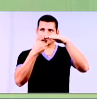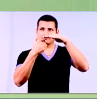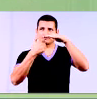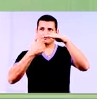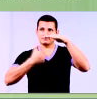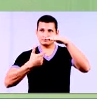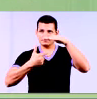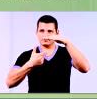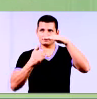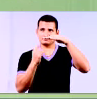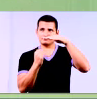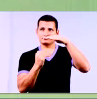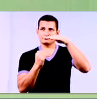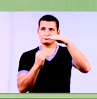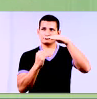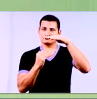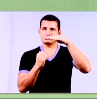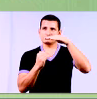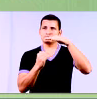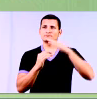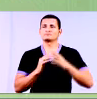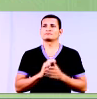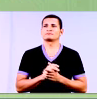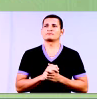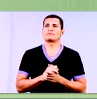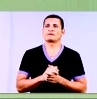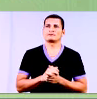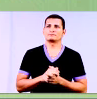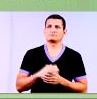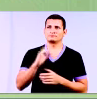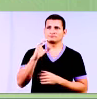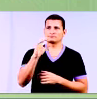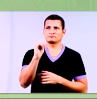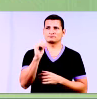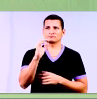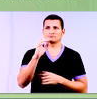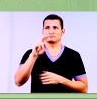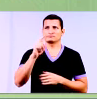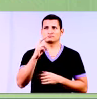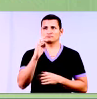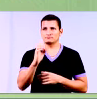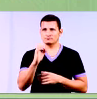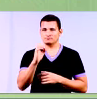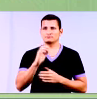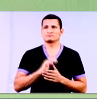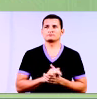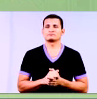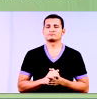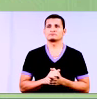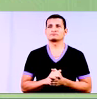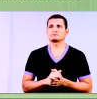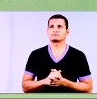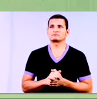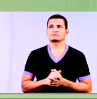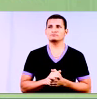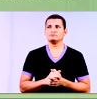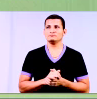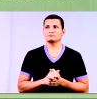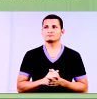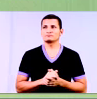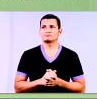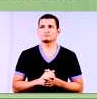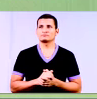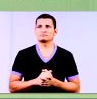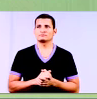processador, maior é a hierarquia, então depois vem a memória cache. A segunda que vem aqui é a cache.